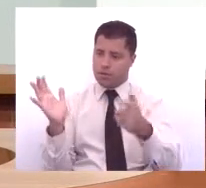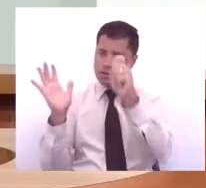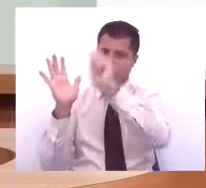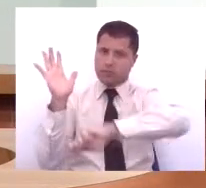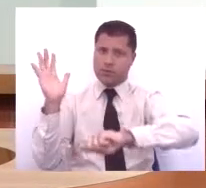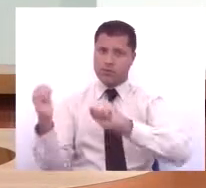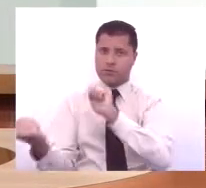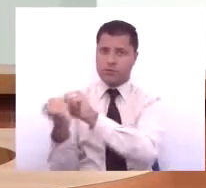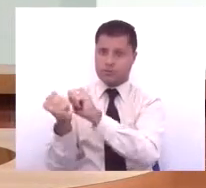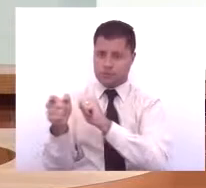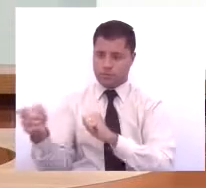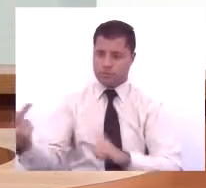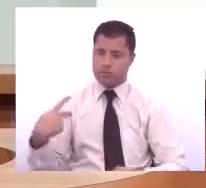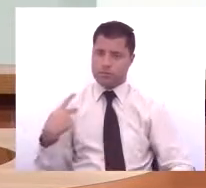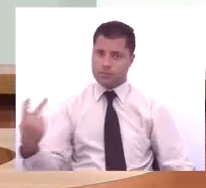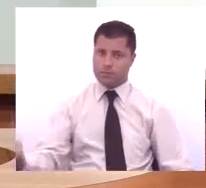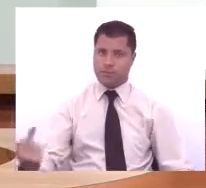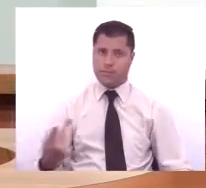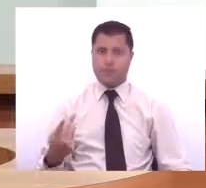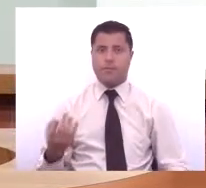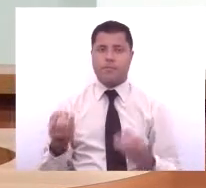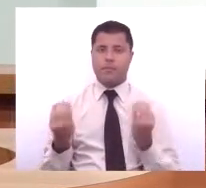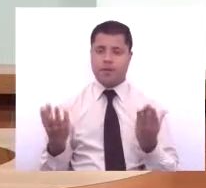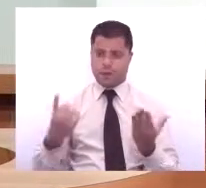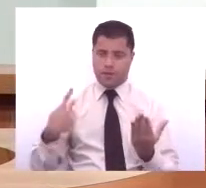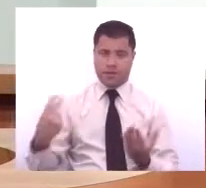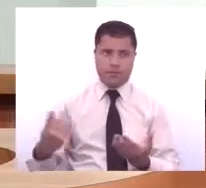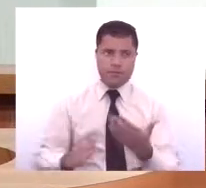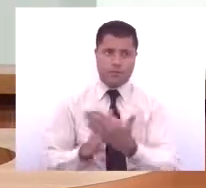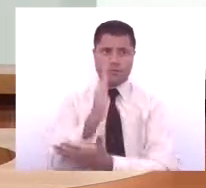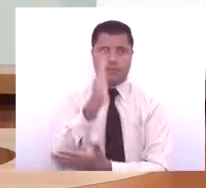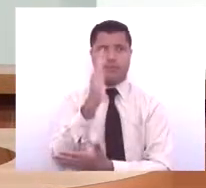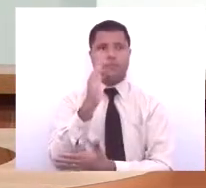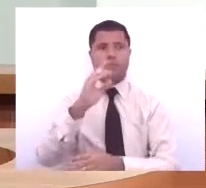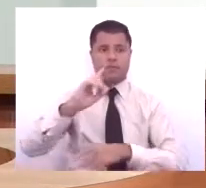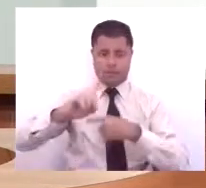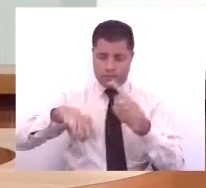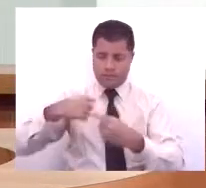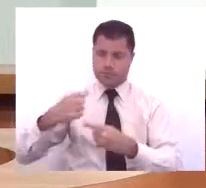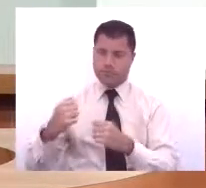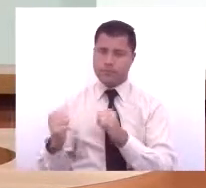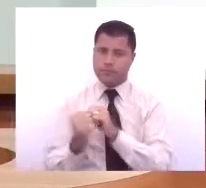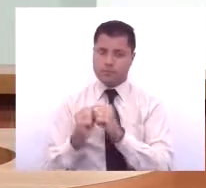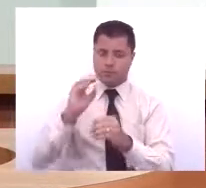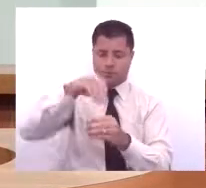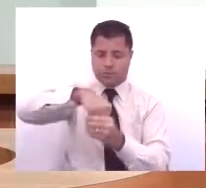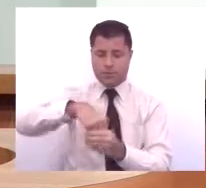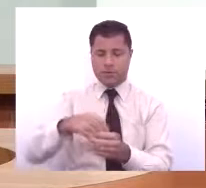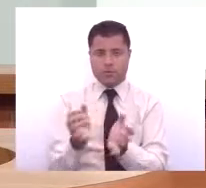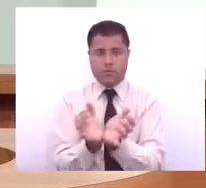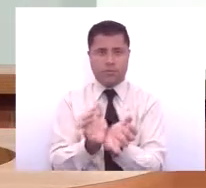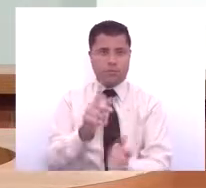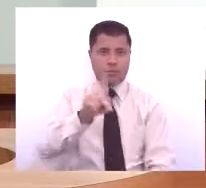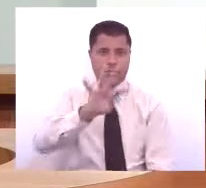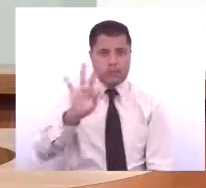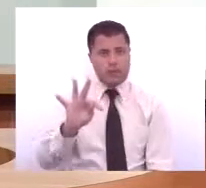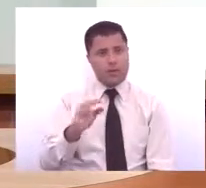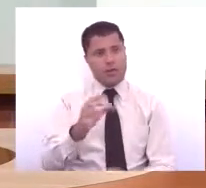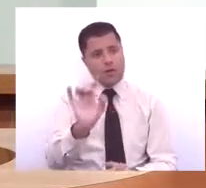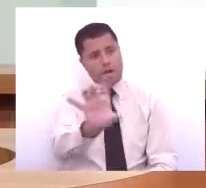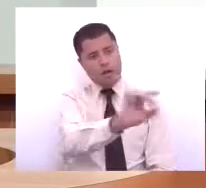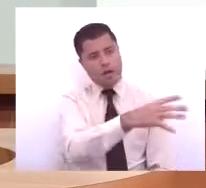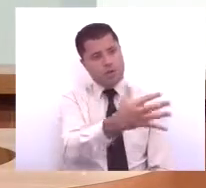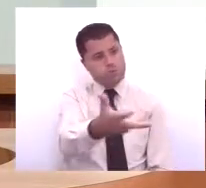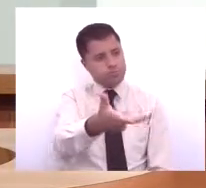quero assinar junto com Vossa Excelência, para a gente aprovar isso, e vou fazer questão de trabalhar dentro da bancada do PT também o convencimento dos vereadores para que a